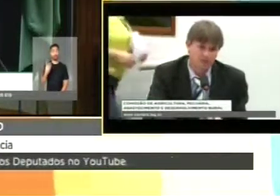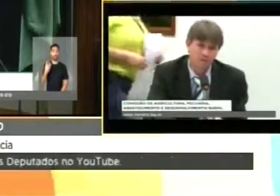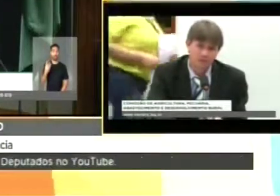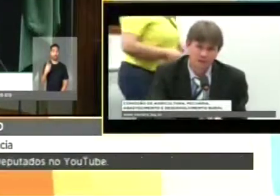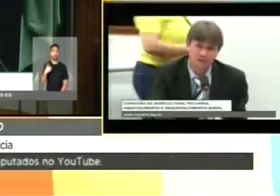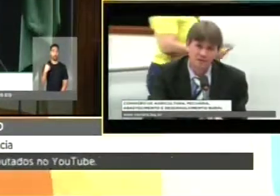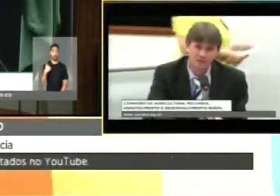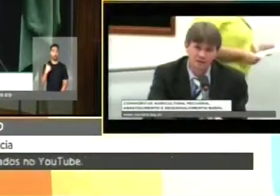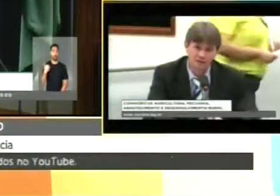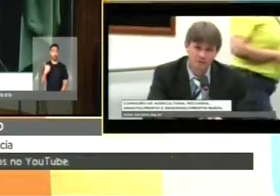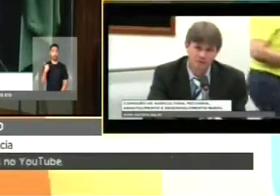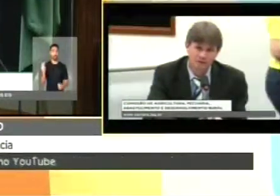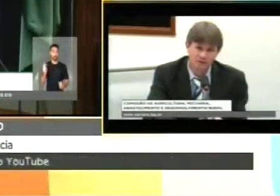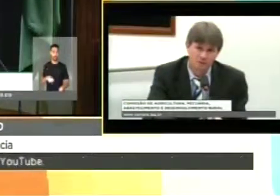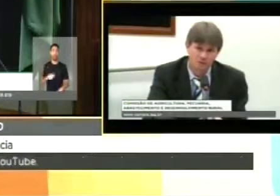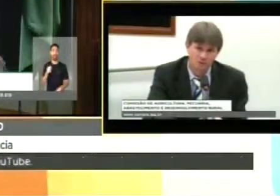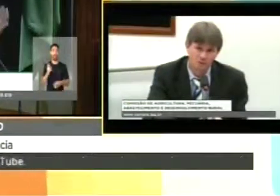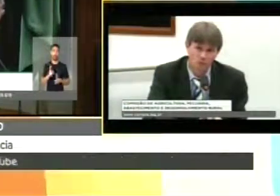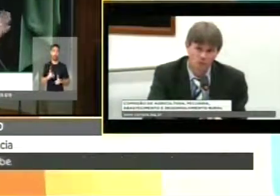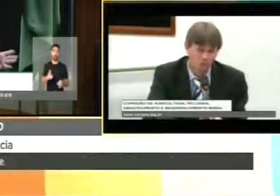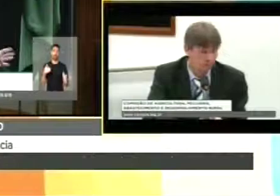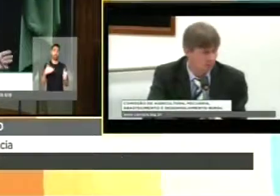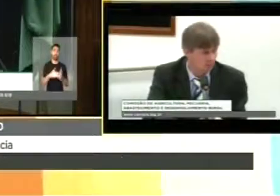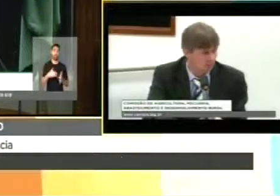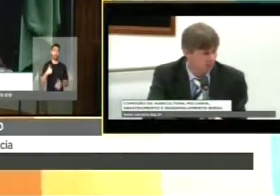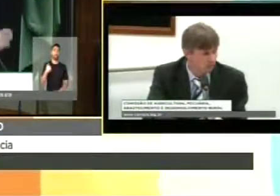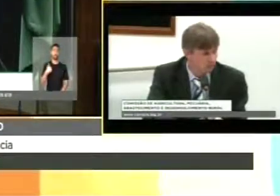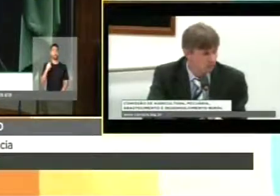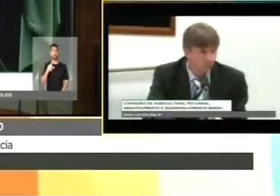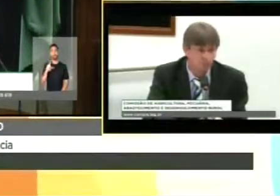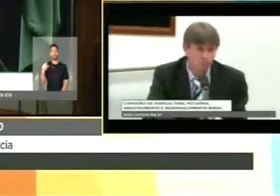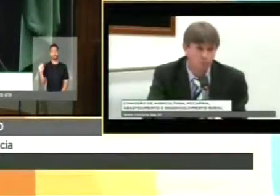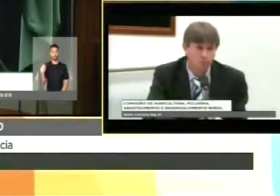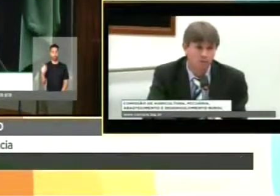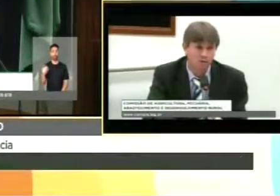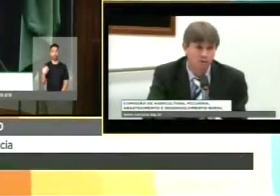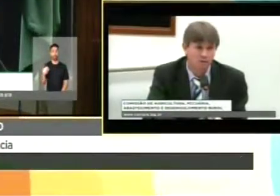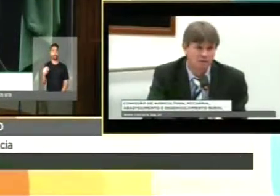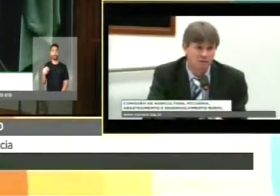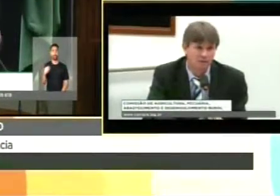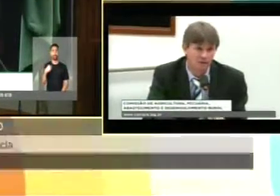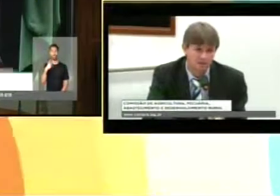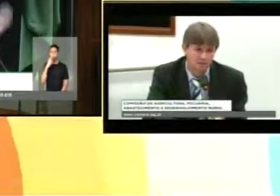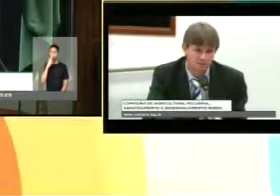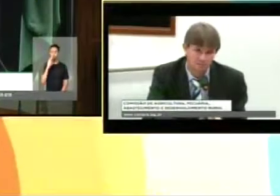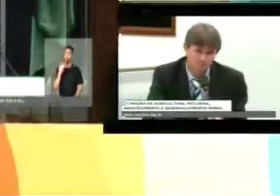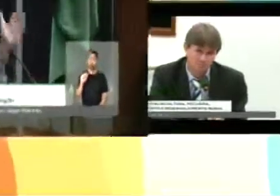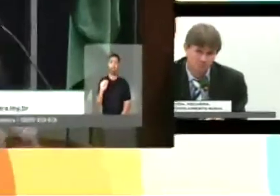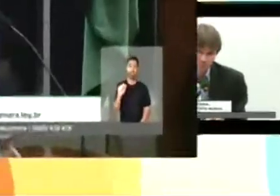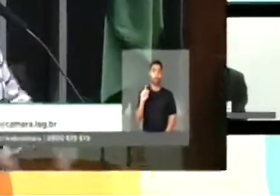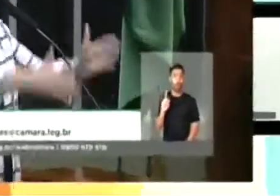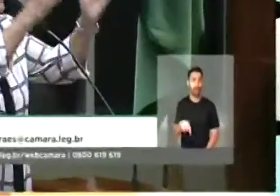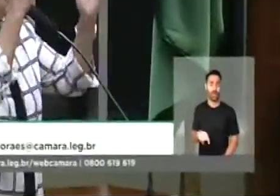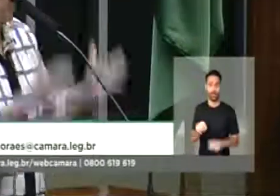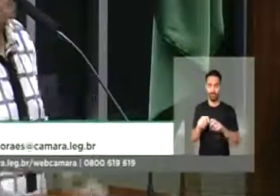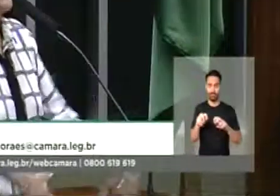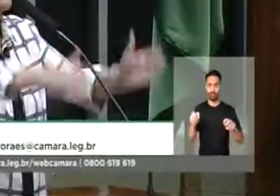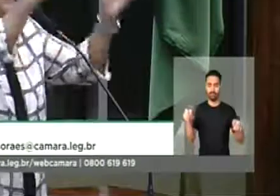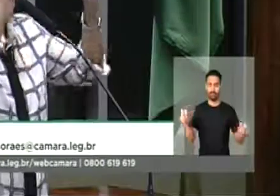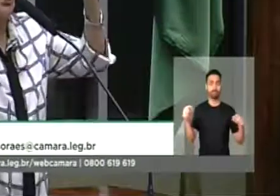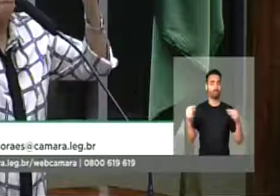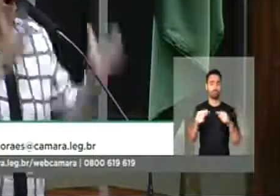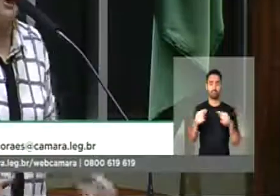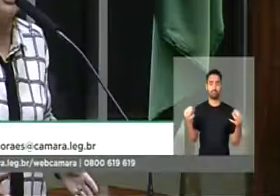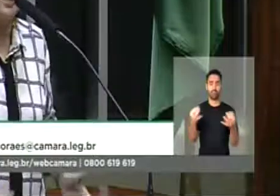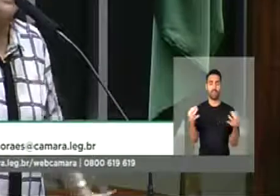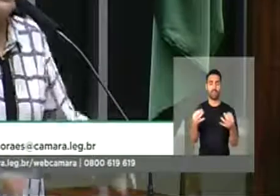vou continuar até os 100 anos. Eu acho, deputado Adi Damu, esta é a mesa simbólica